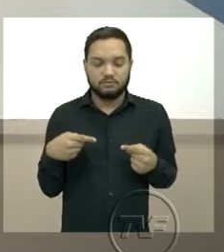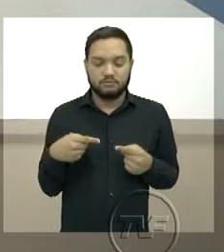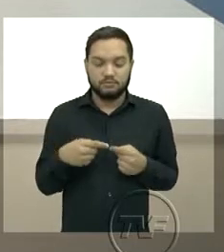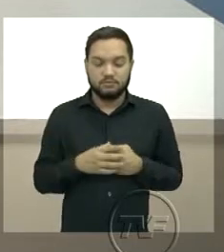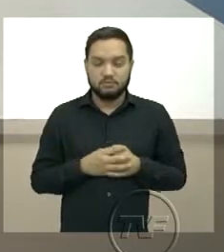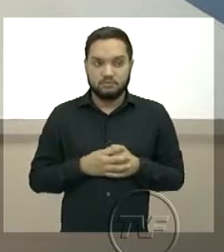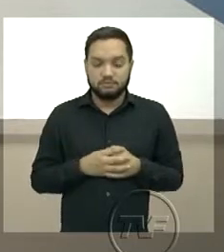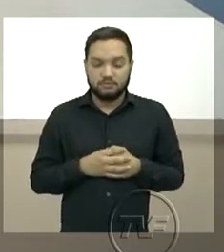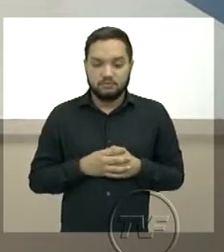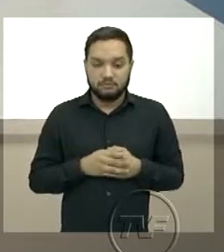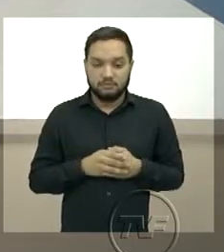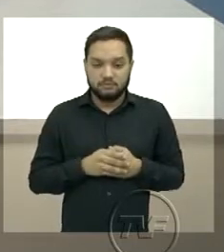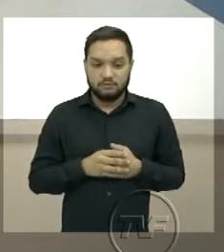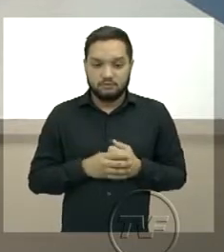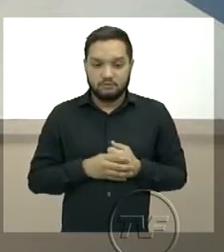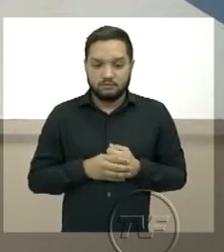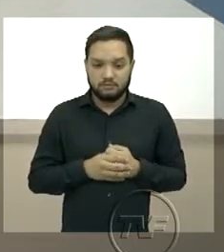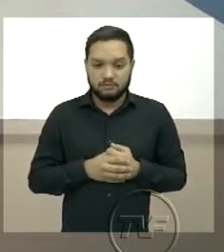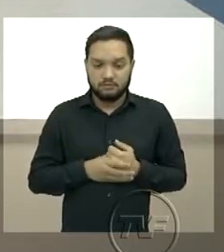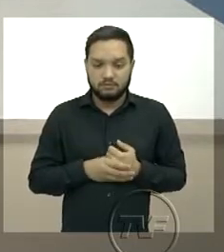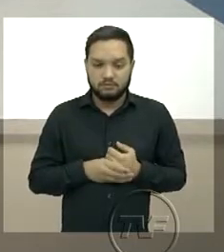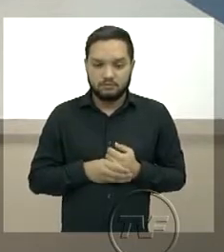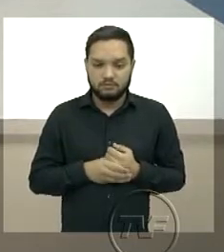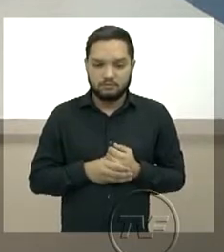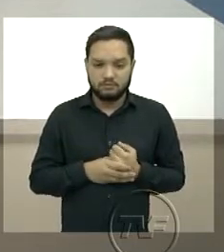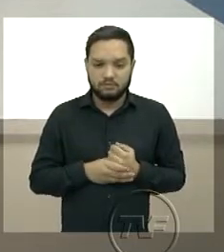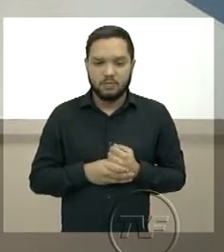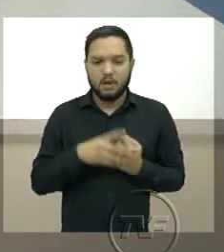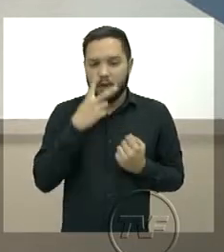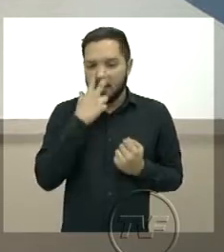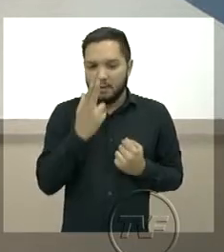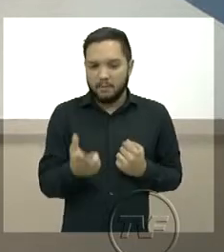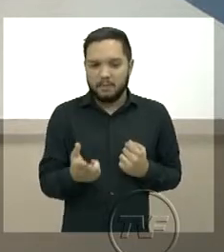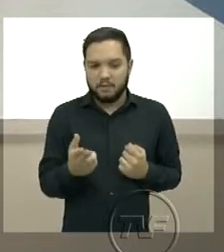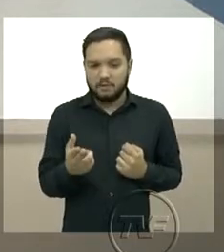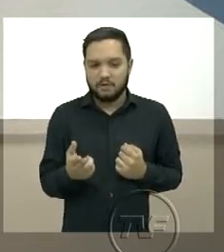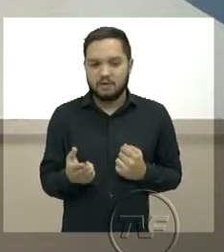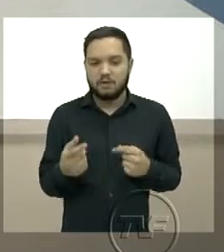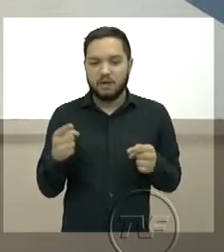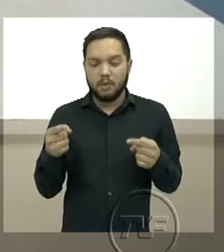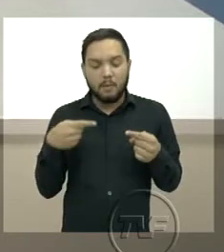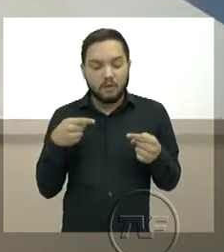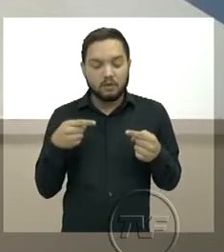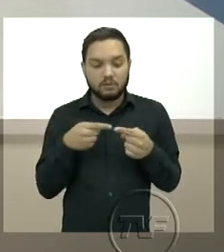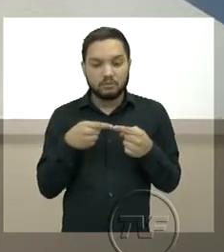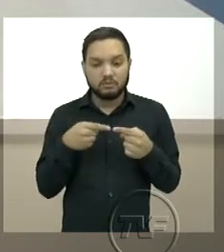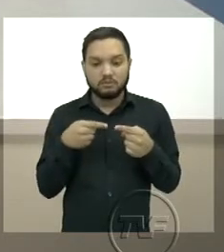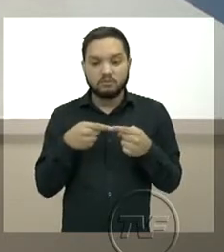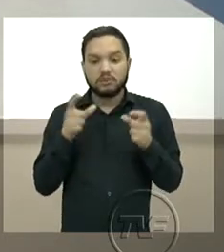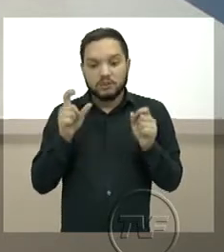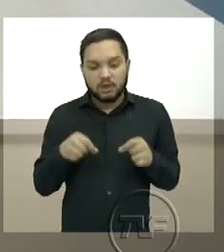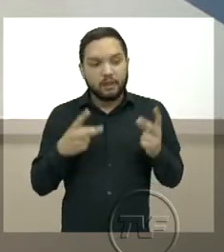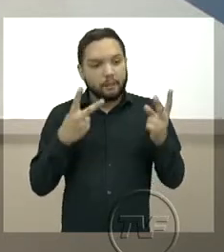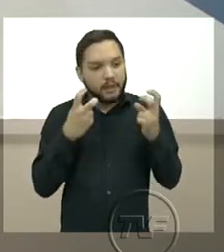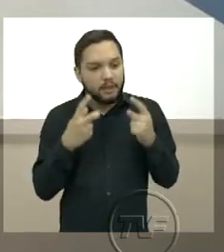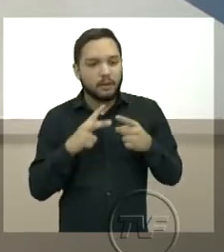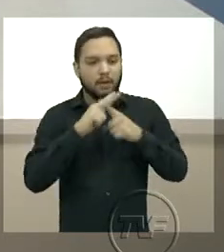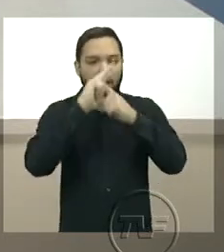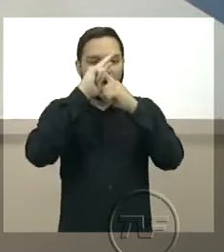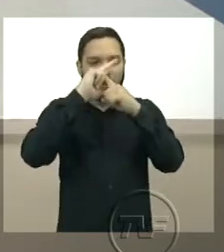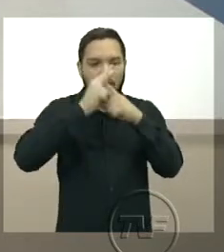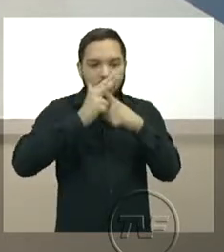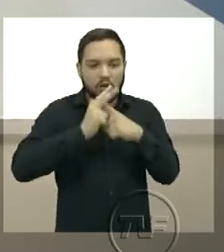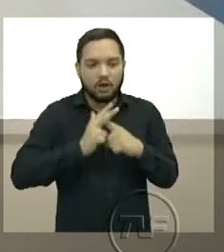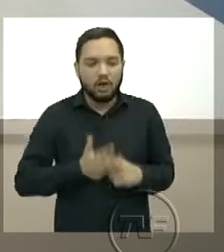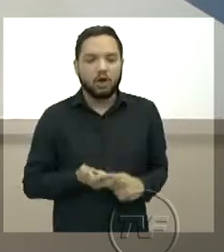oposição ao ato de governar, mas é oposição política que faz a correção daquilo que